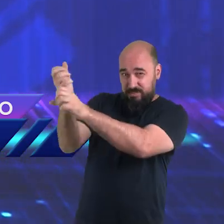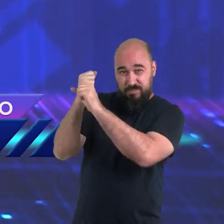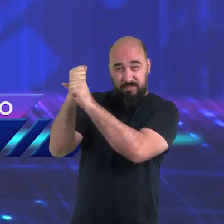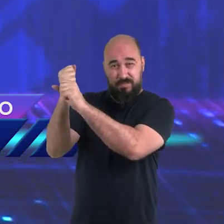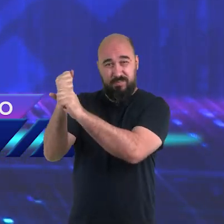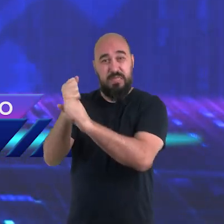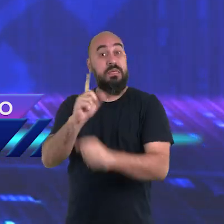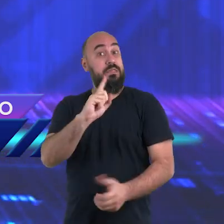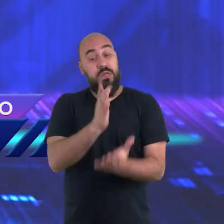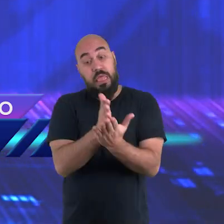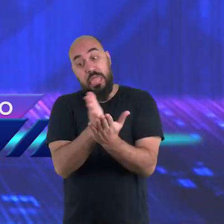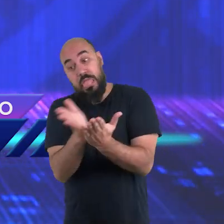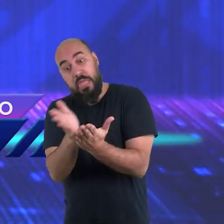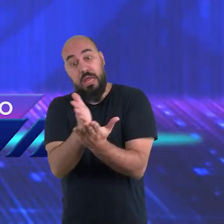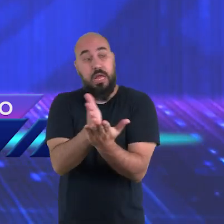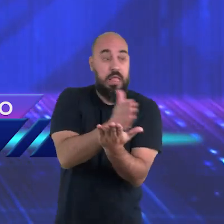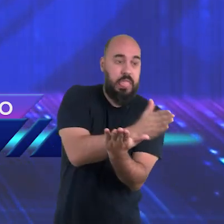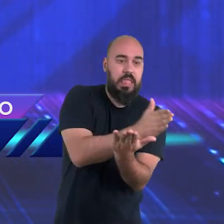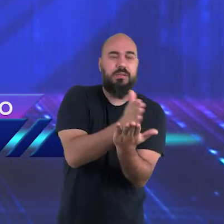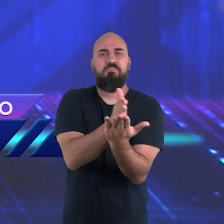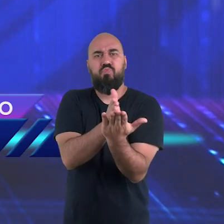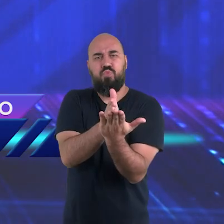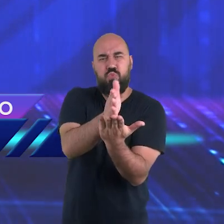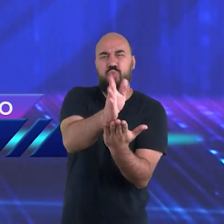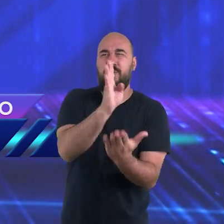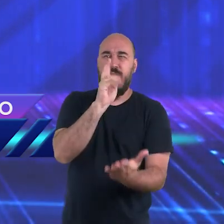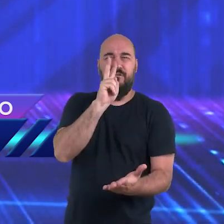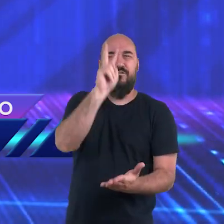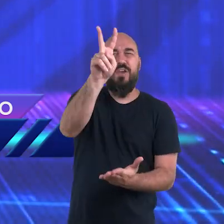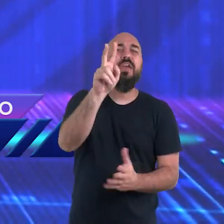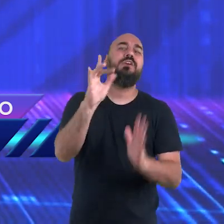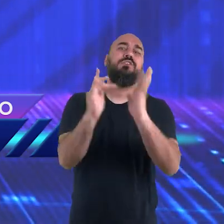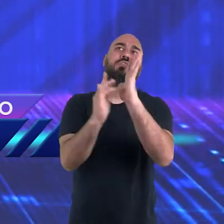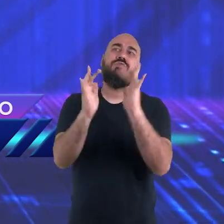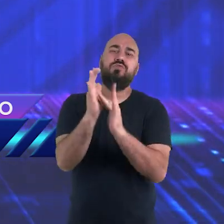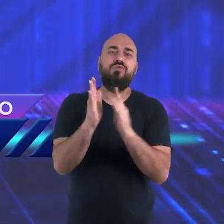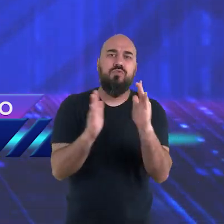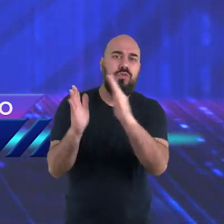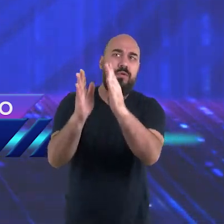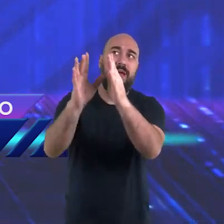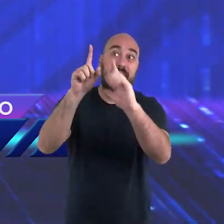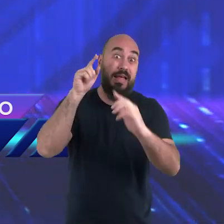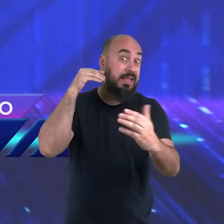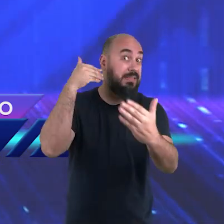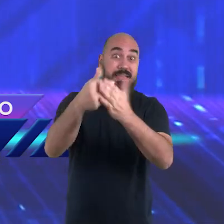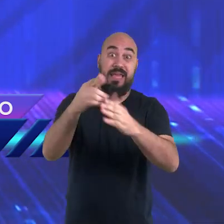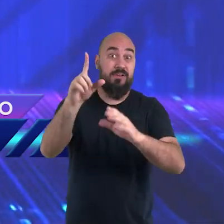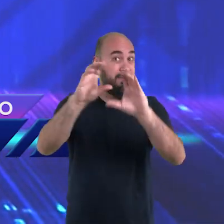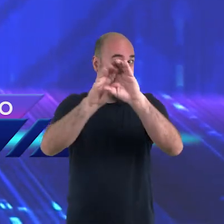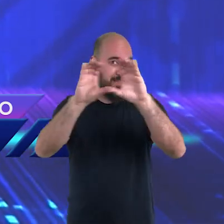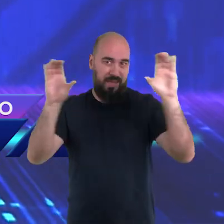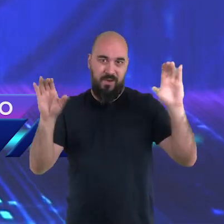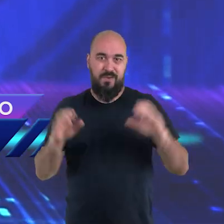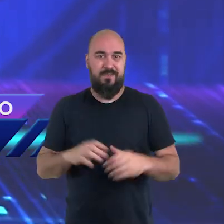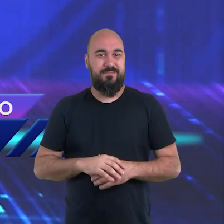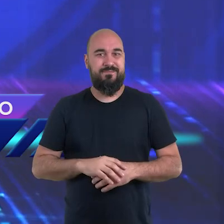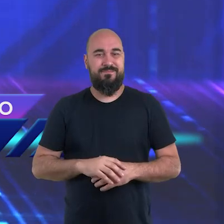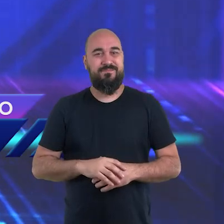nem para a direita, nem para a esquerda, mas se mantém no rumo certo, no caminho que Deus deixou. E este caminho